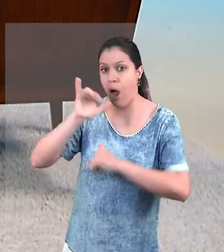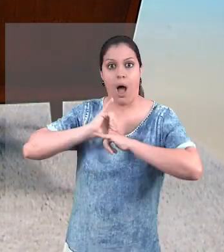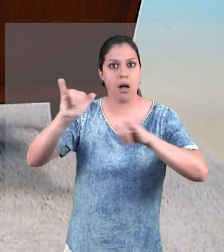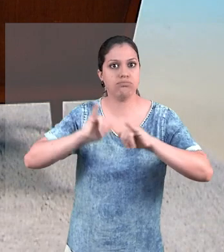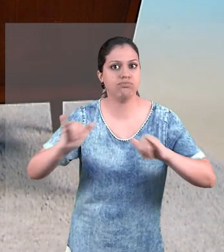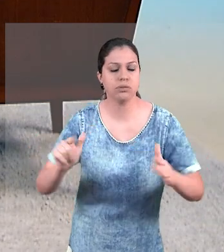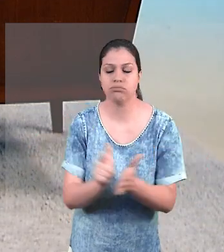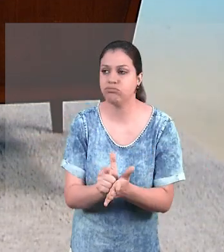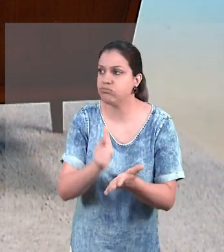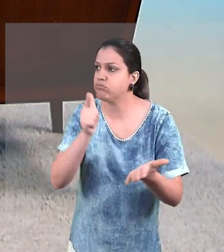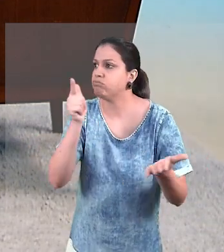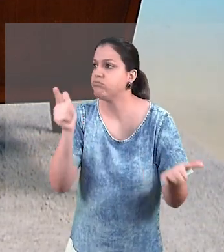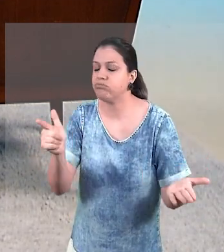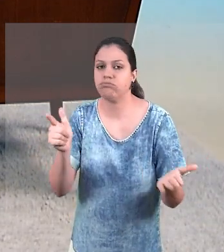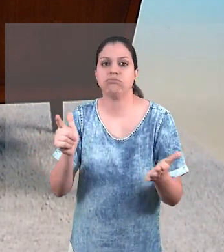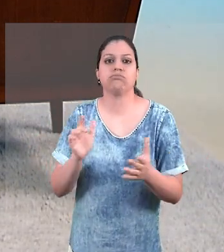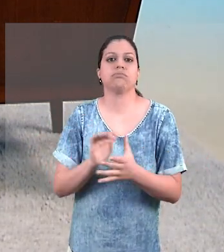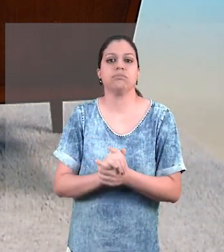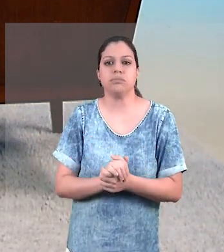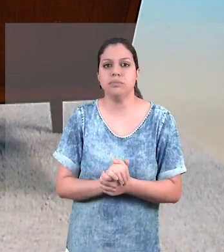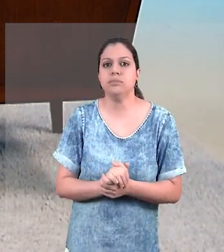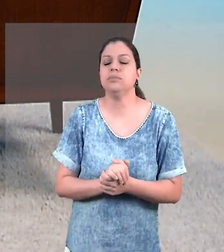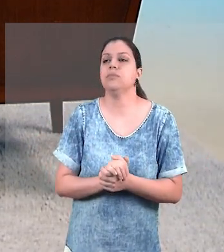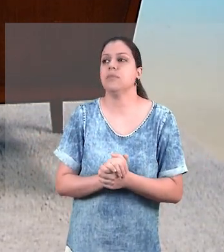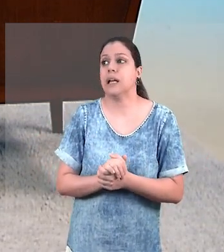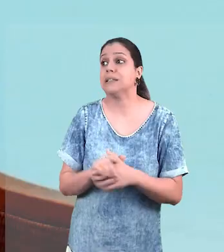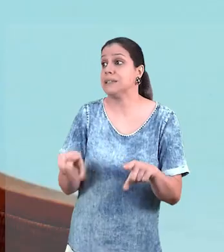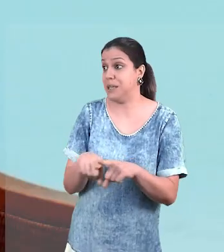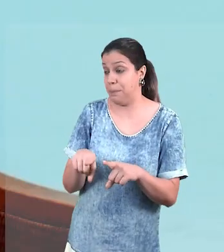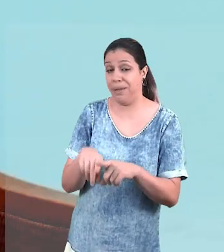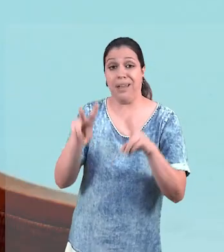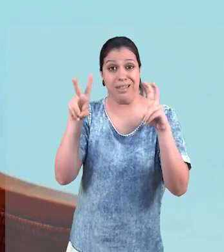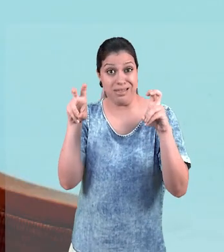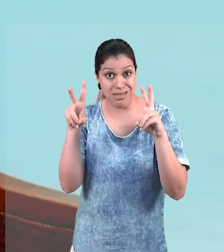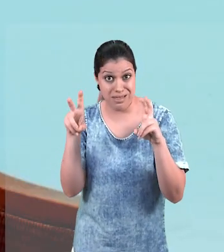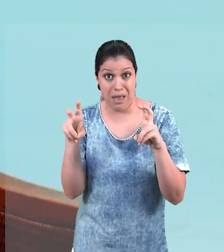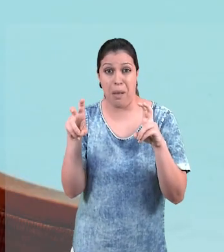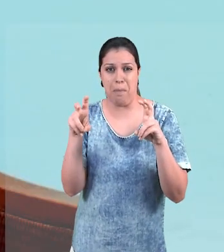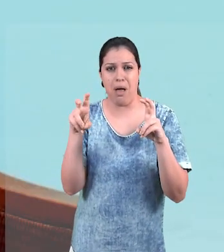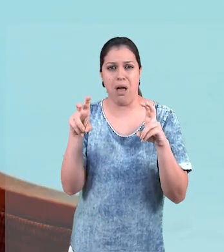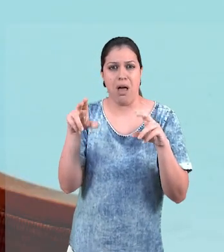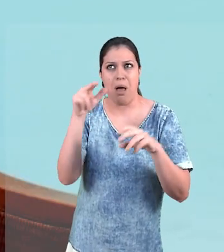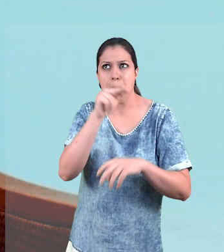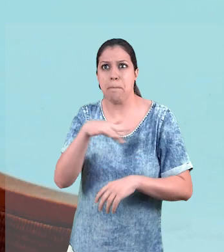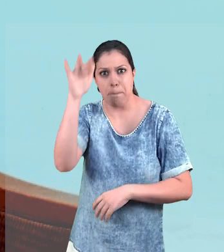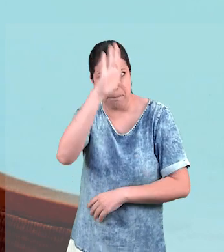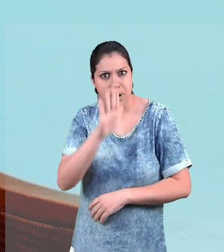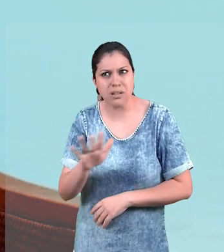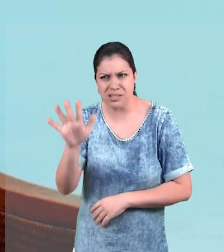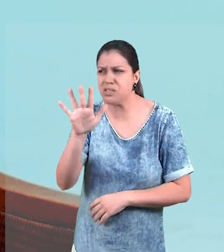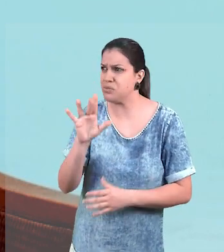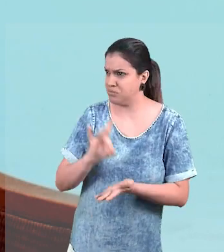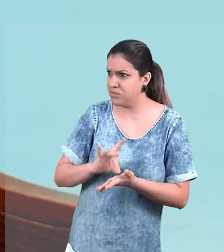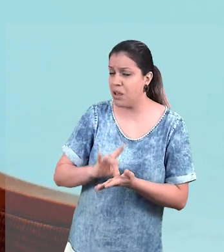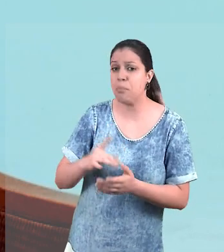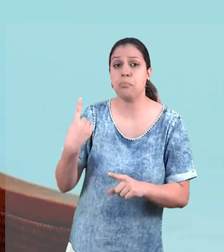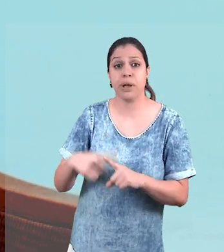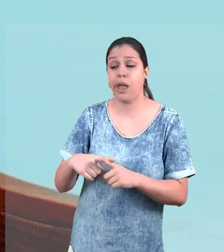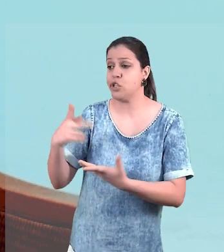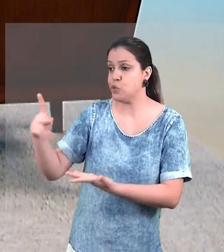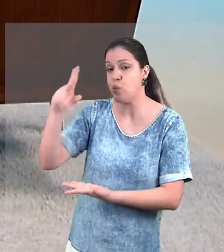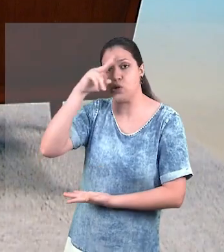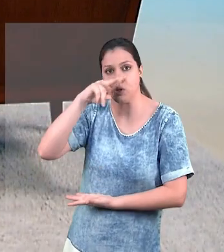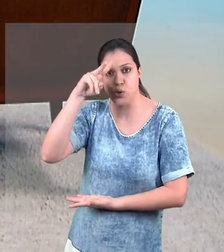né, manchete dos noticiários locais, virou, acho que tema também até nacional, se eu não me engano, porque a